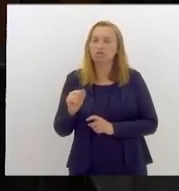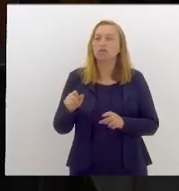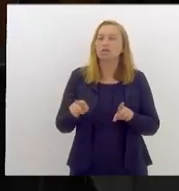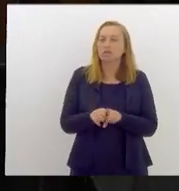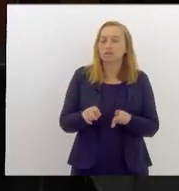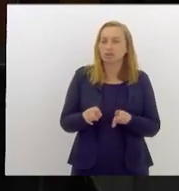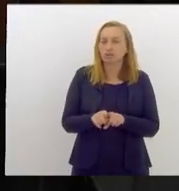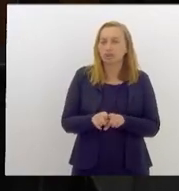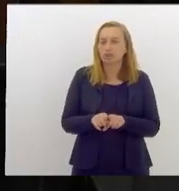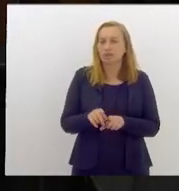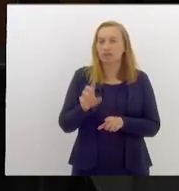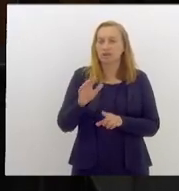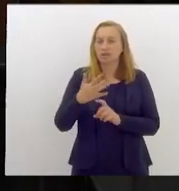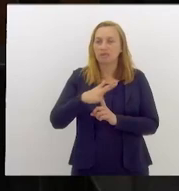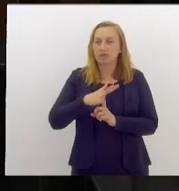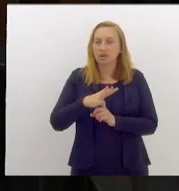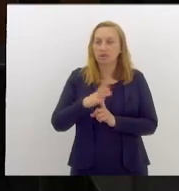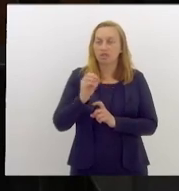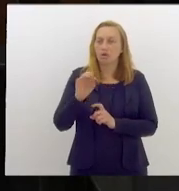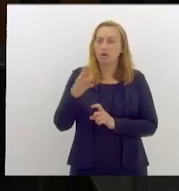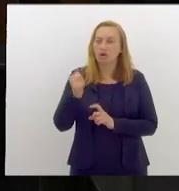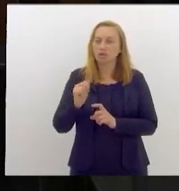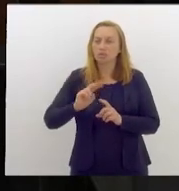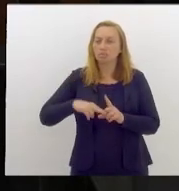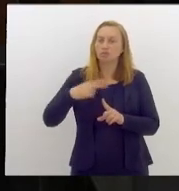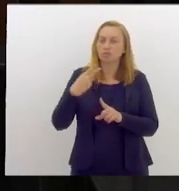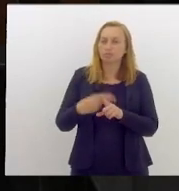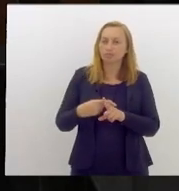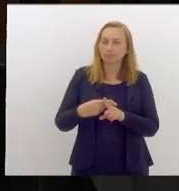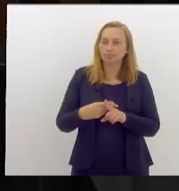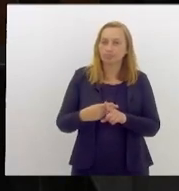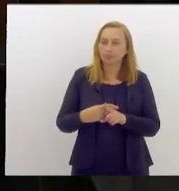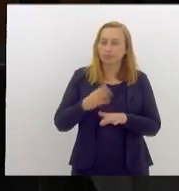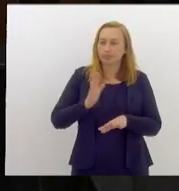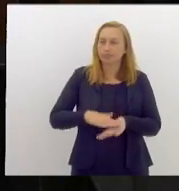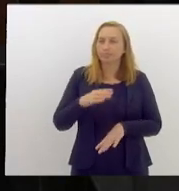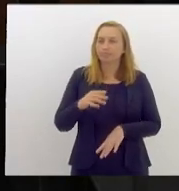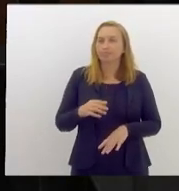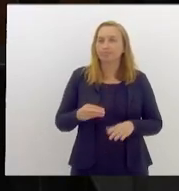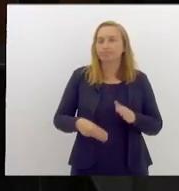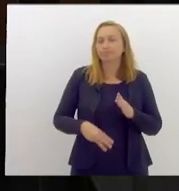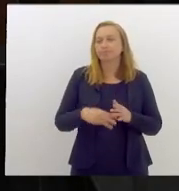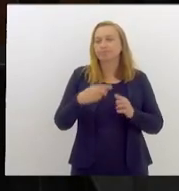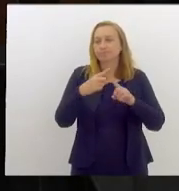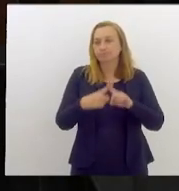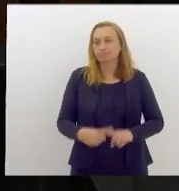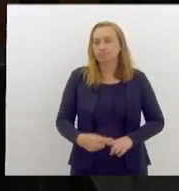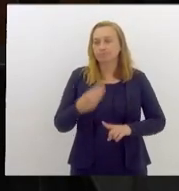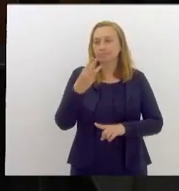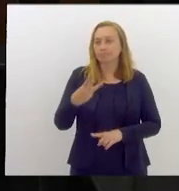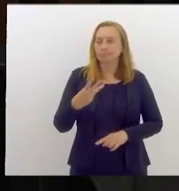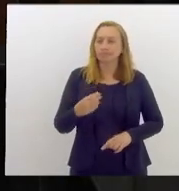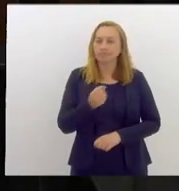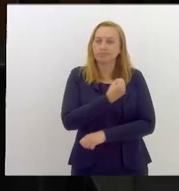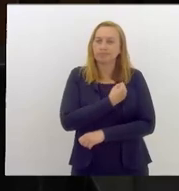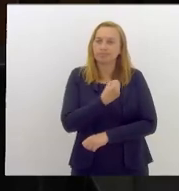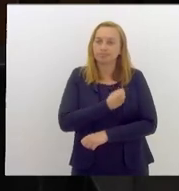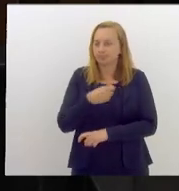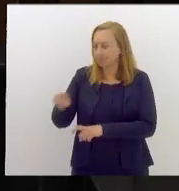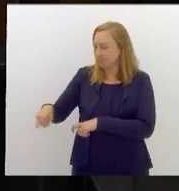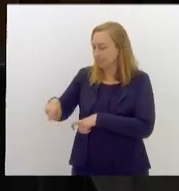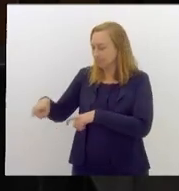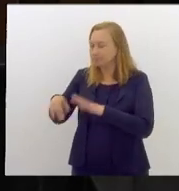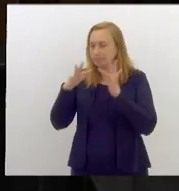de feiras orgânicas que multiplicaram em mais de três vezes o número de agricultores